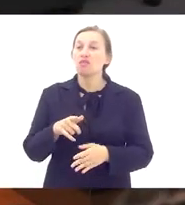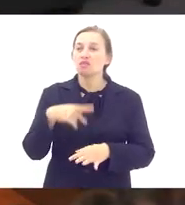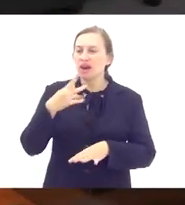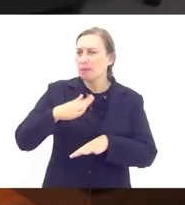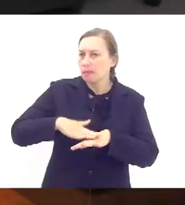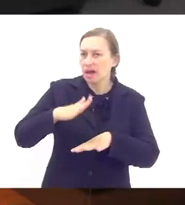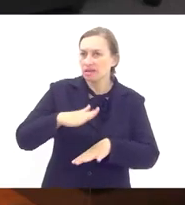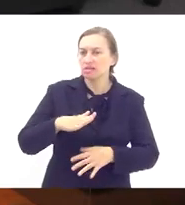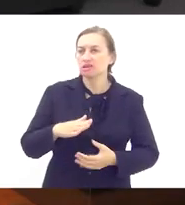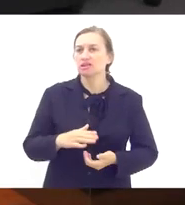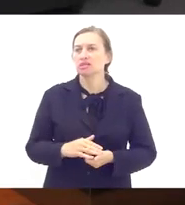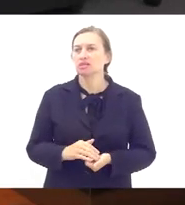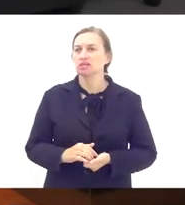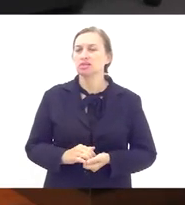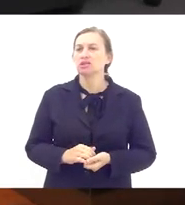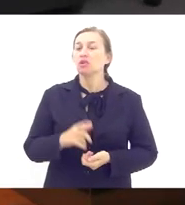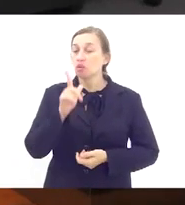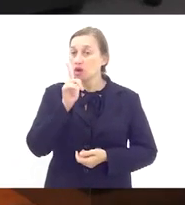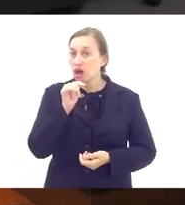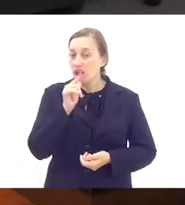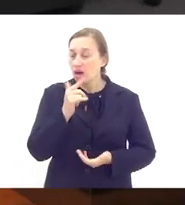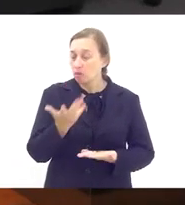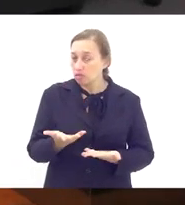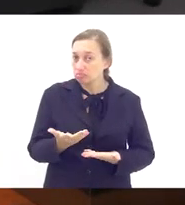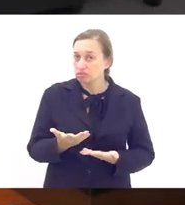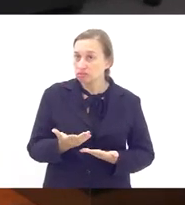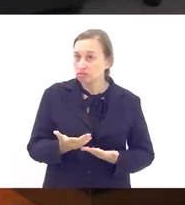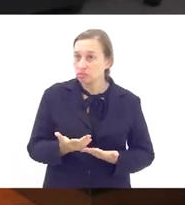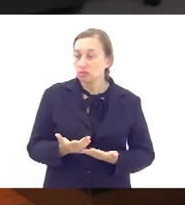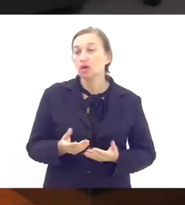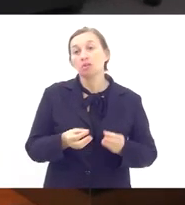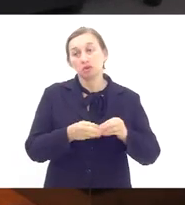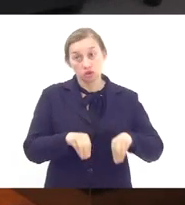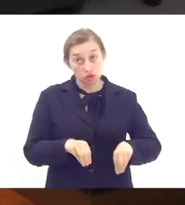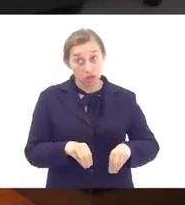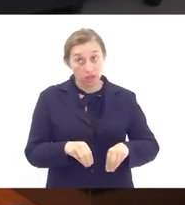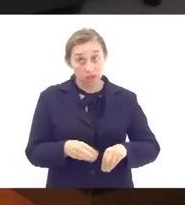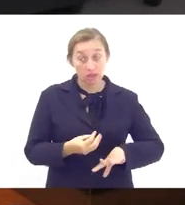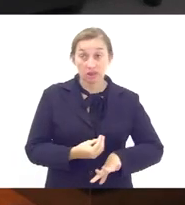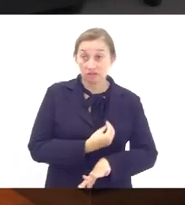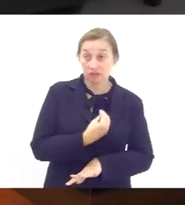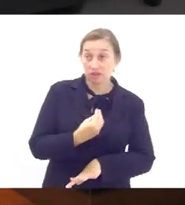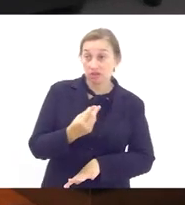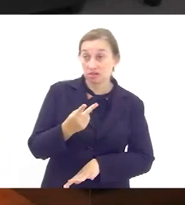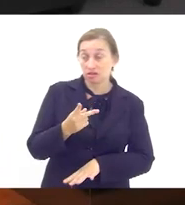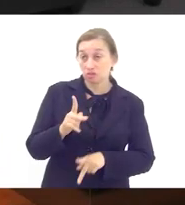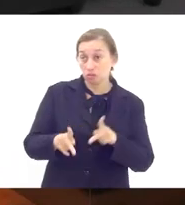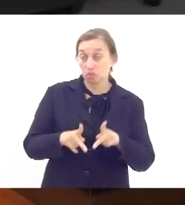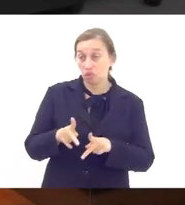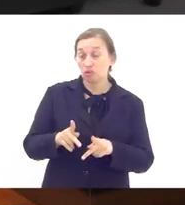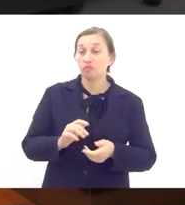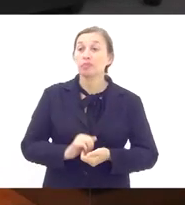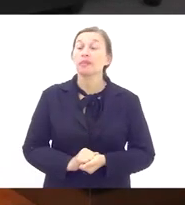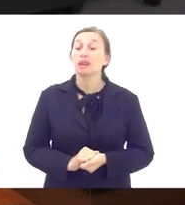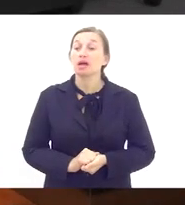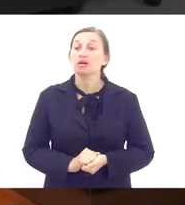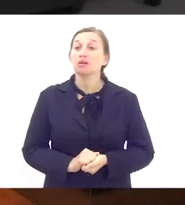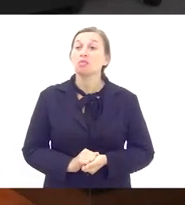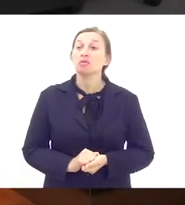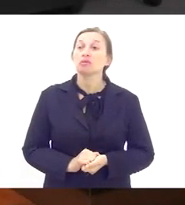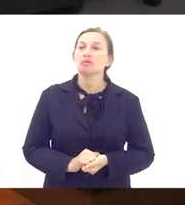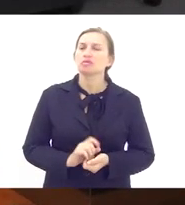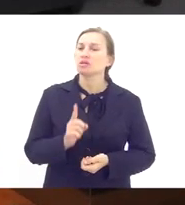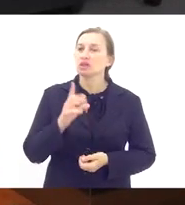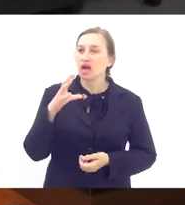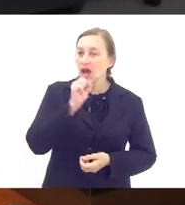né, do que a água pode, do dano que pode ser causado a vida do ser humano pode não ser de